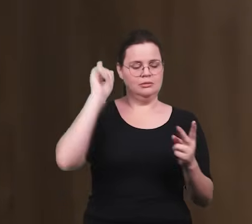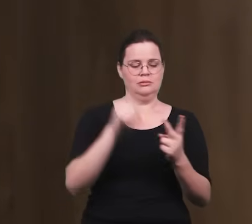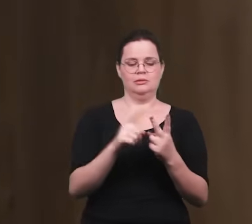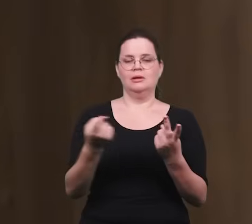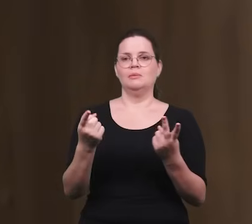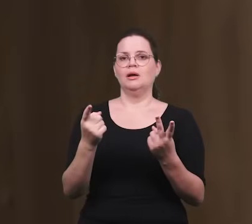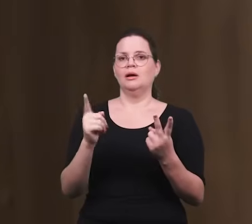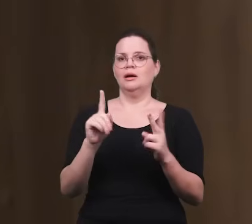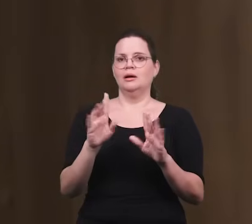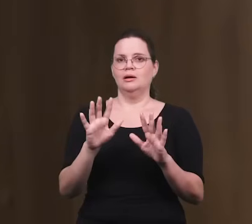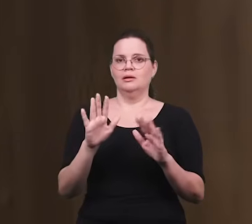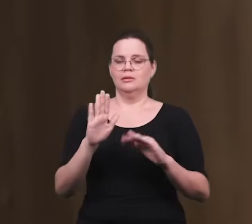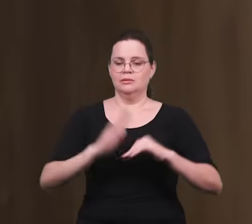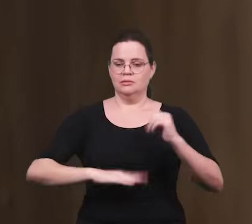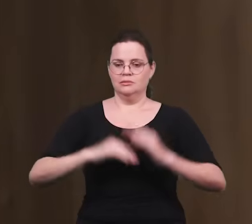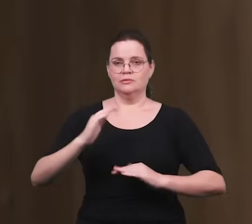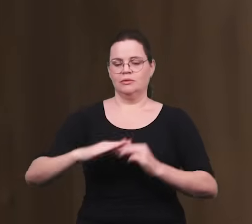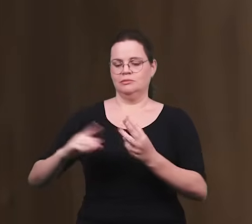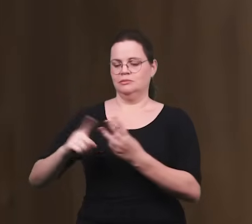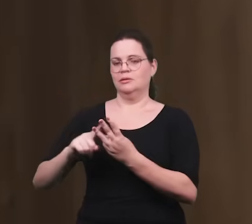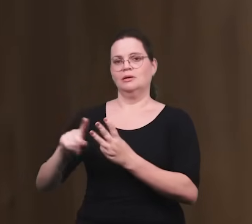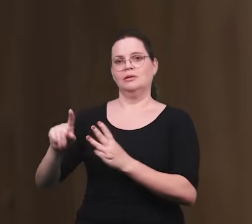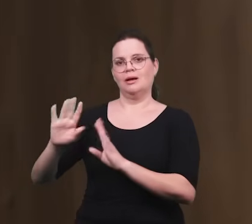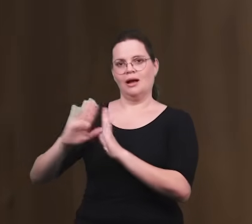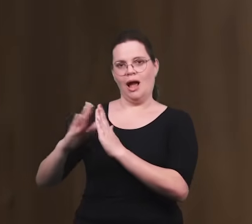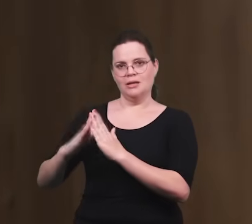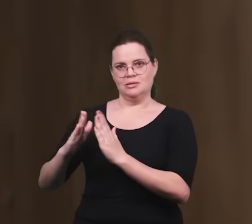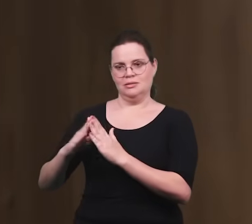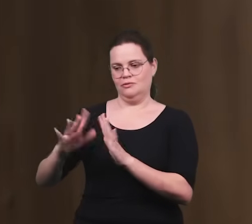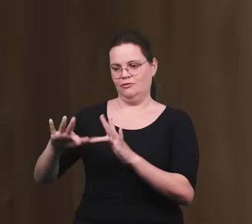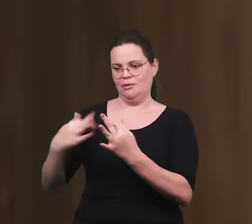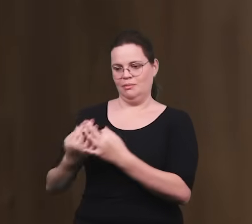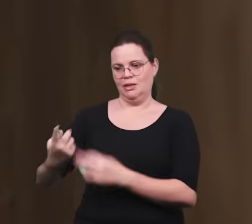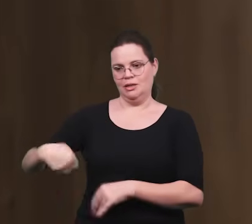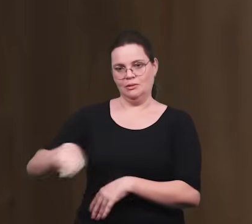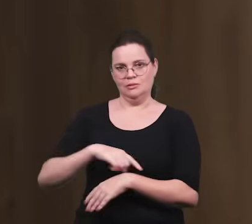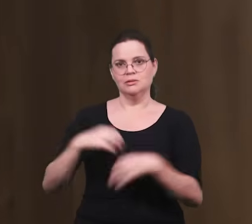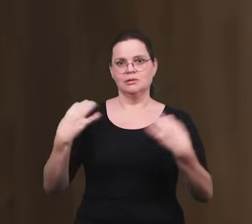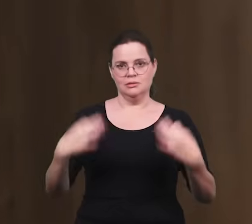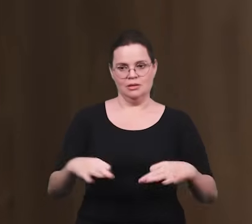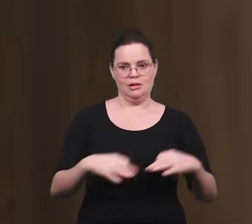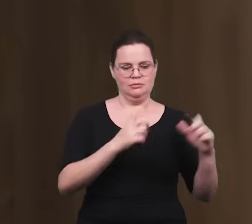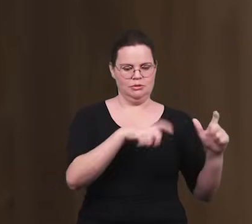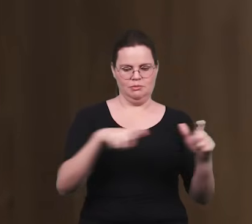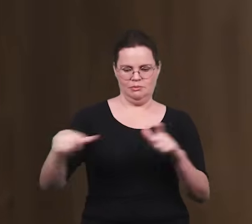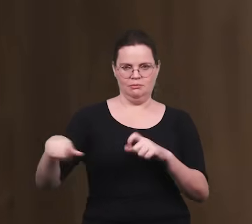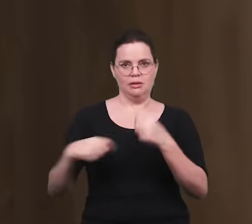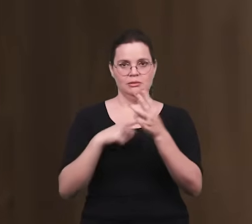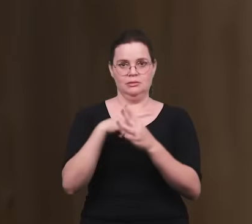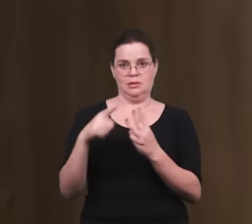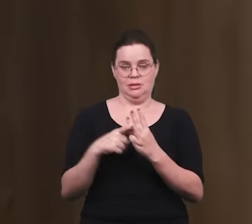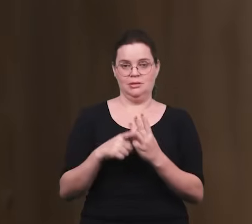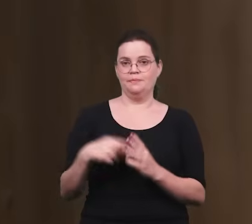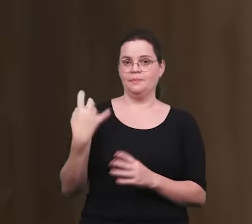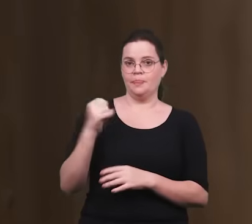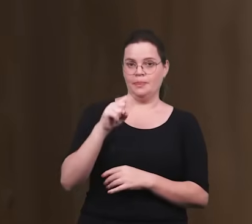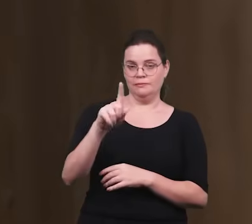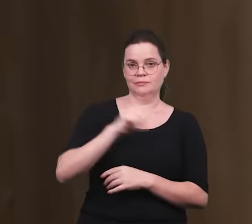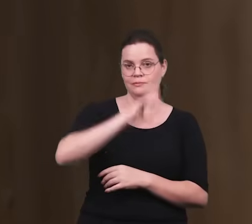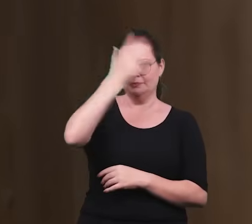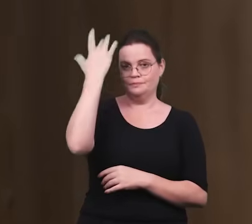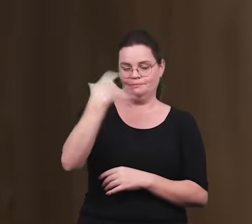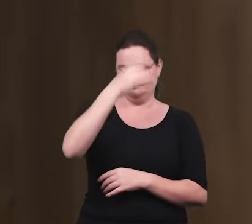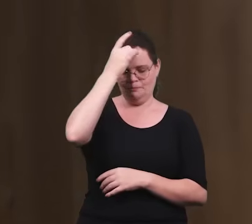casa, no nosso local de estudo e no nosso local de trabalho. Então, quando você está cheio do Espírito